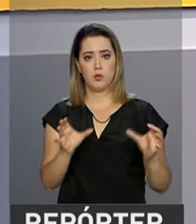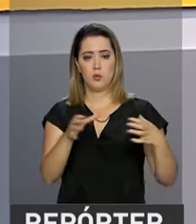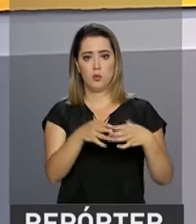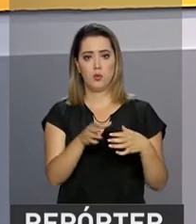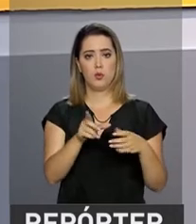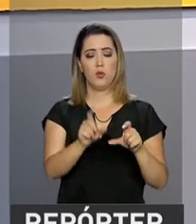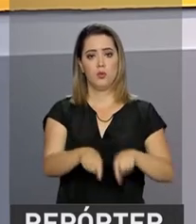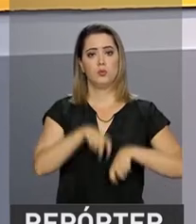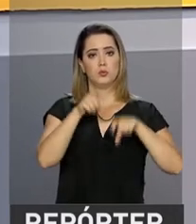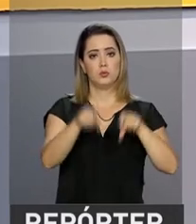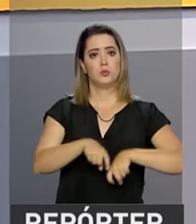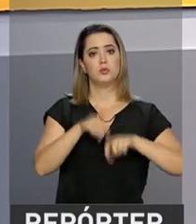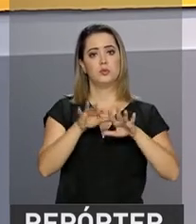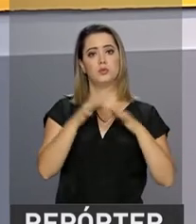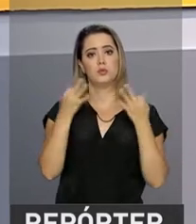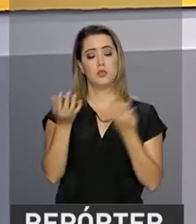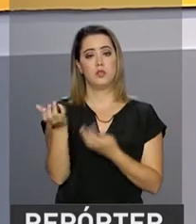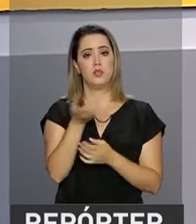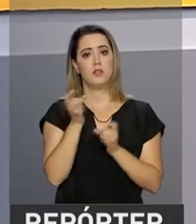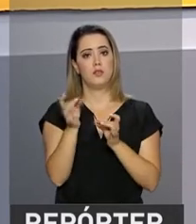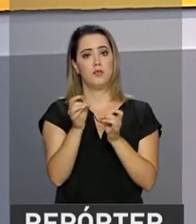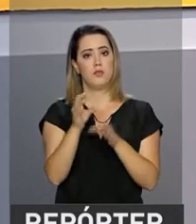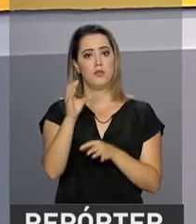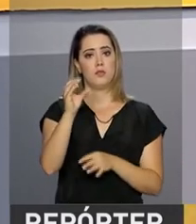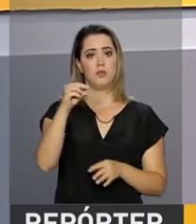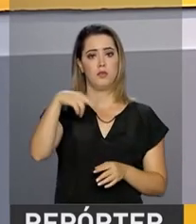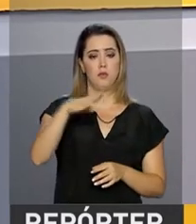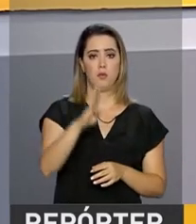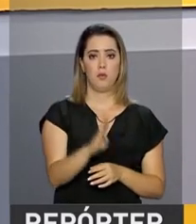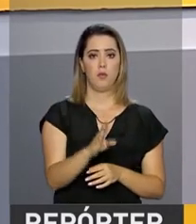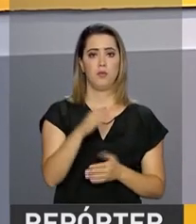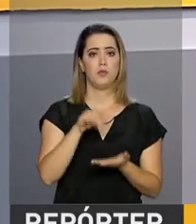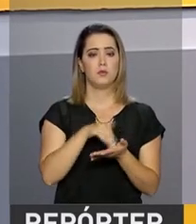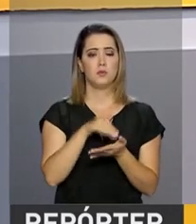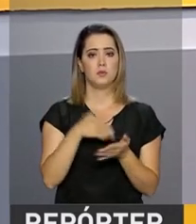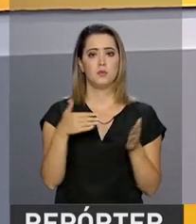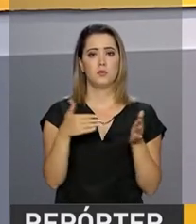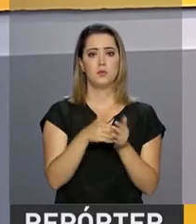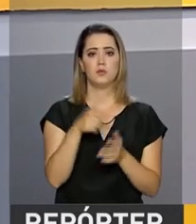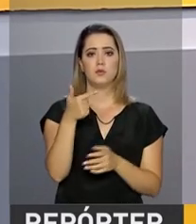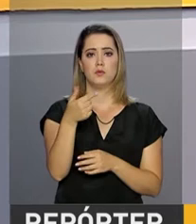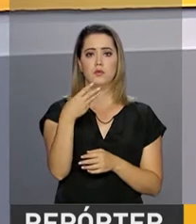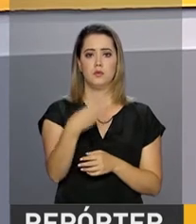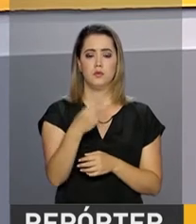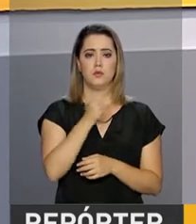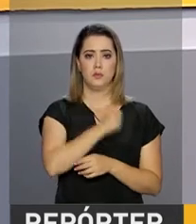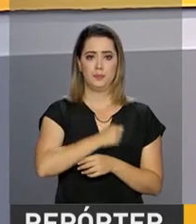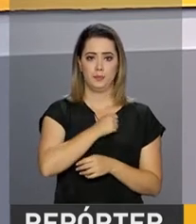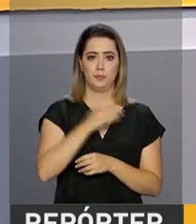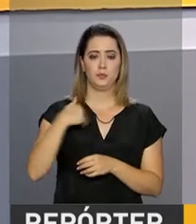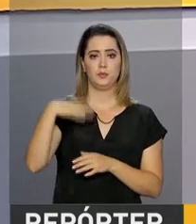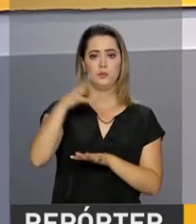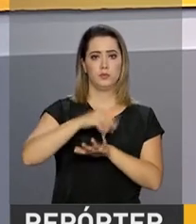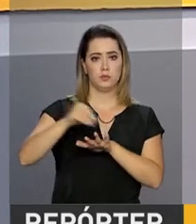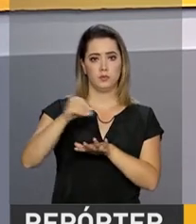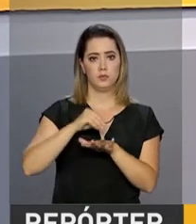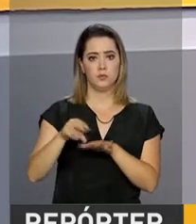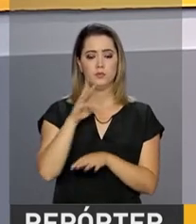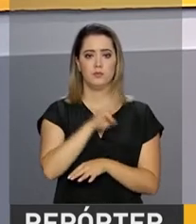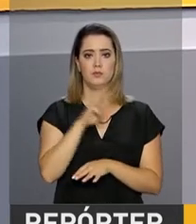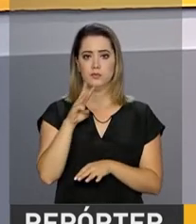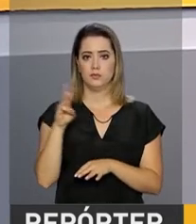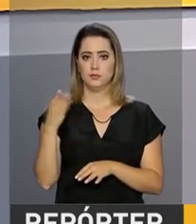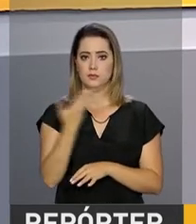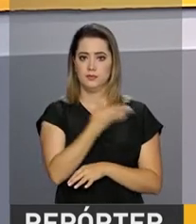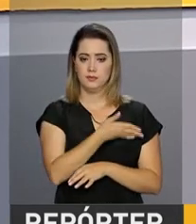familiar interessados em vender para a conab as inscrições vão até o dia 23 de agosto mais informações no